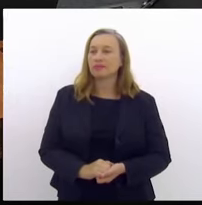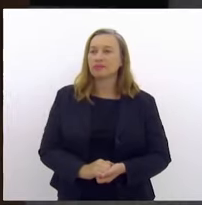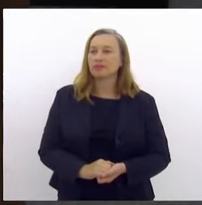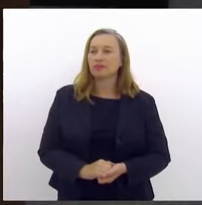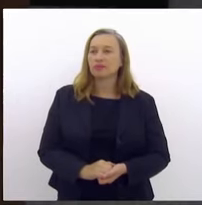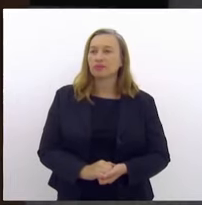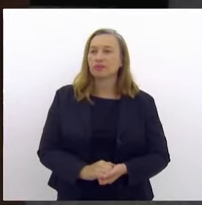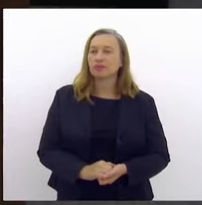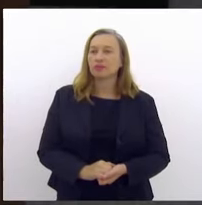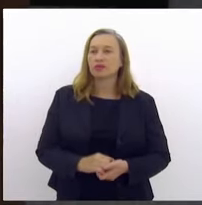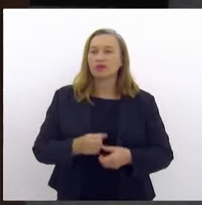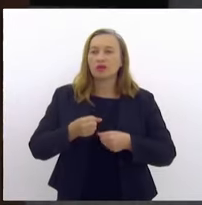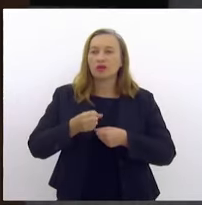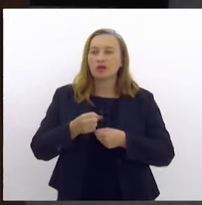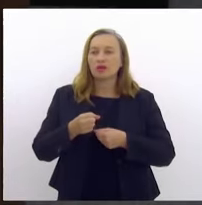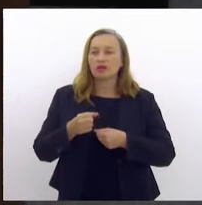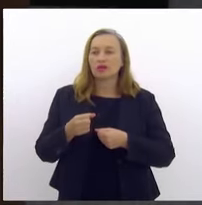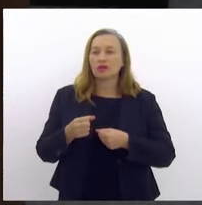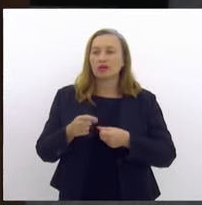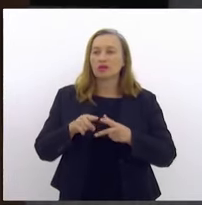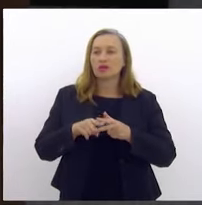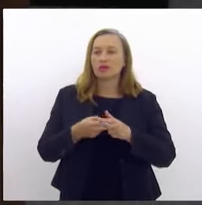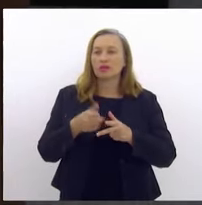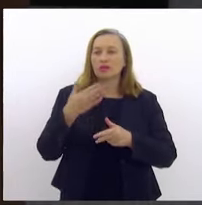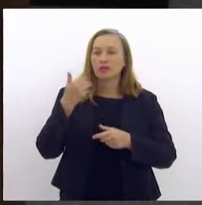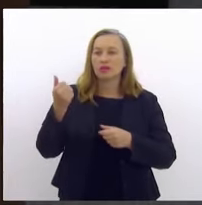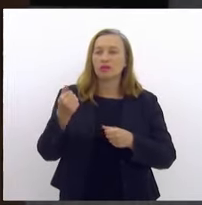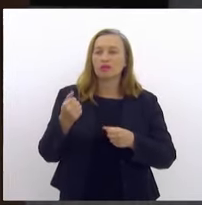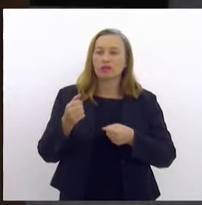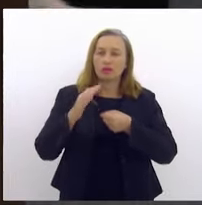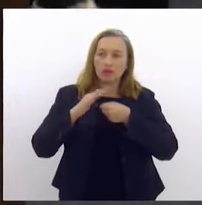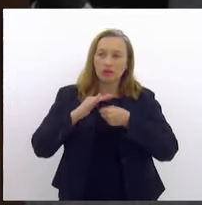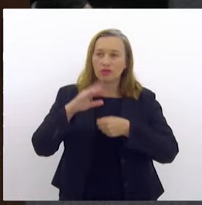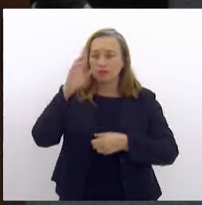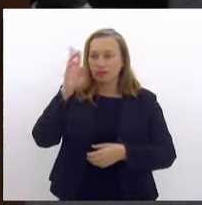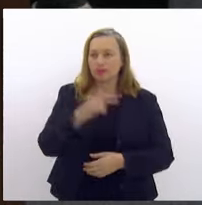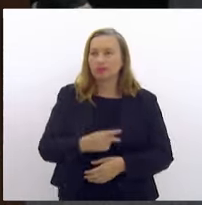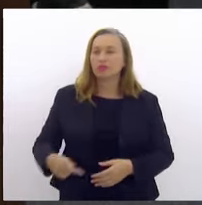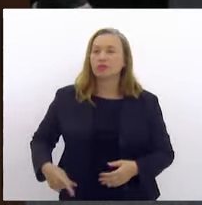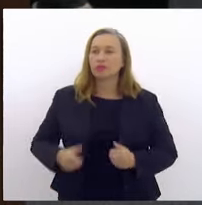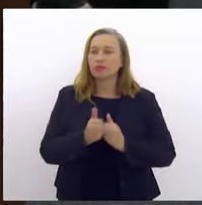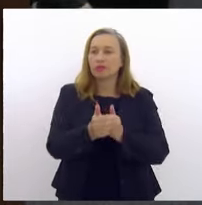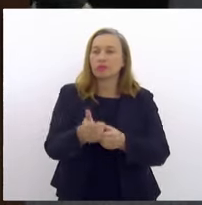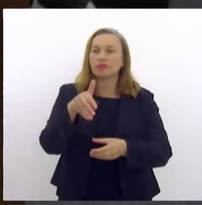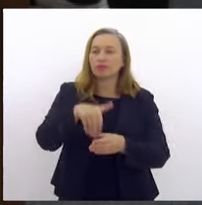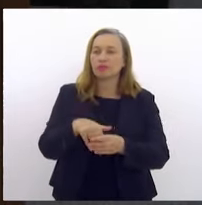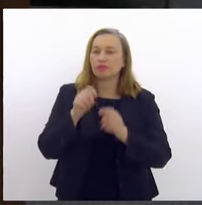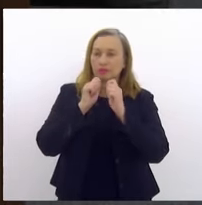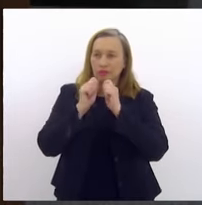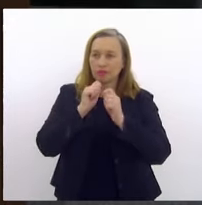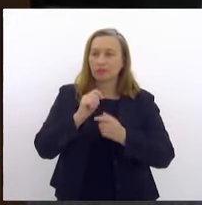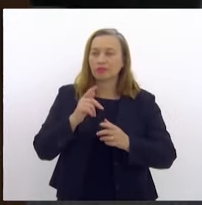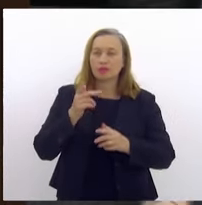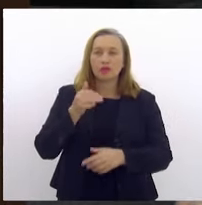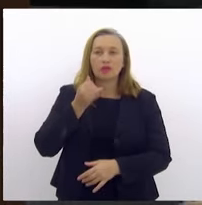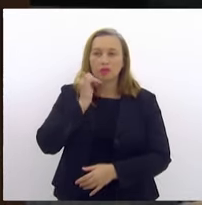Tem que colocar mais microfone aqui, senhor presidente. Senhor presidente, acompanhar o voto do relator.